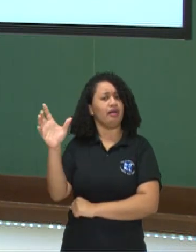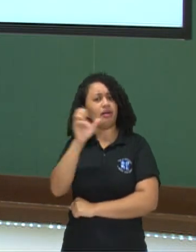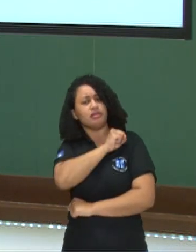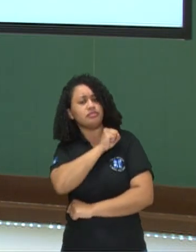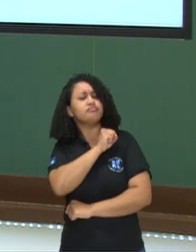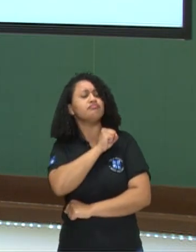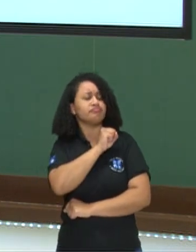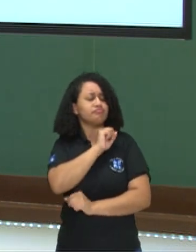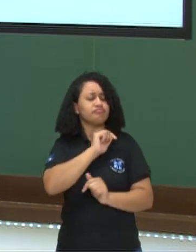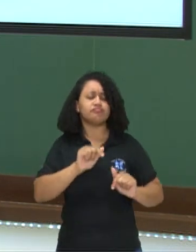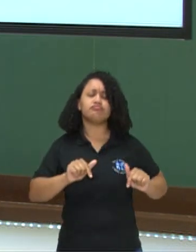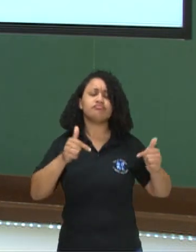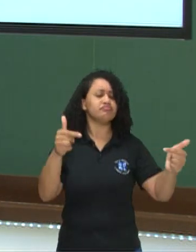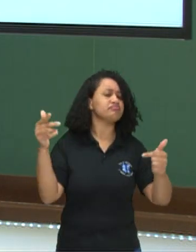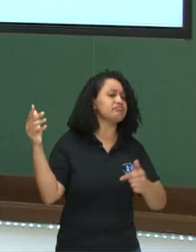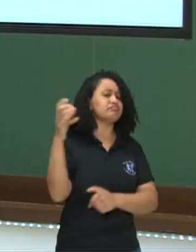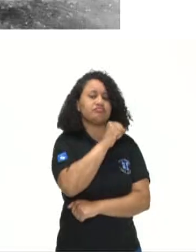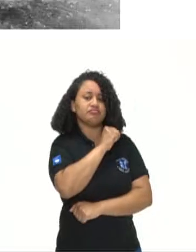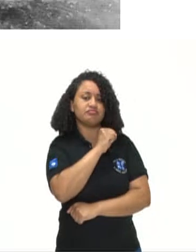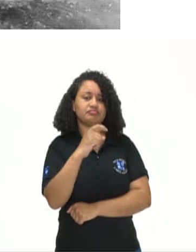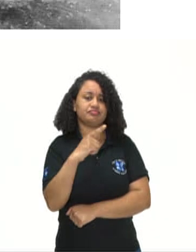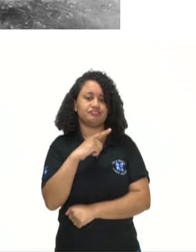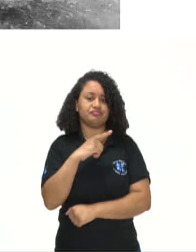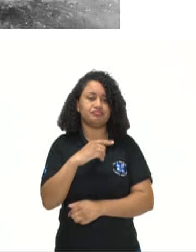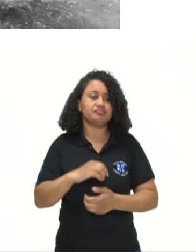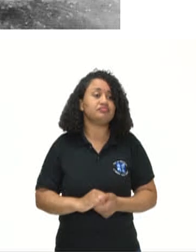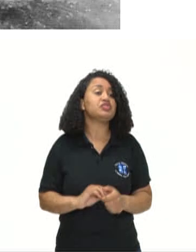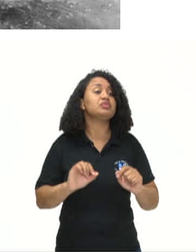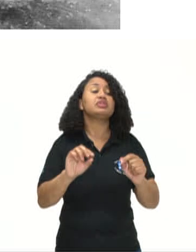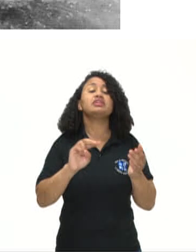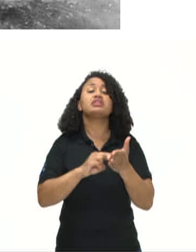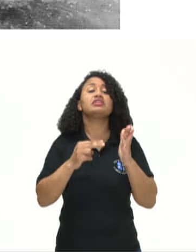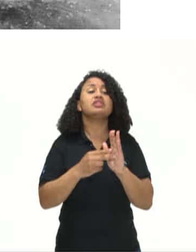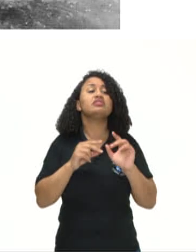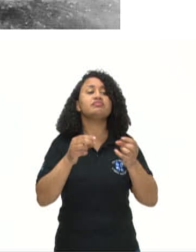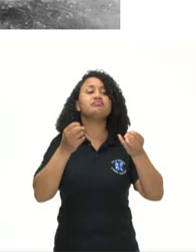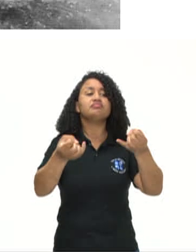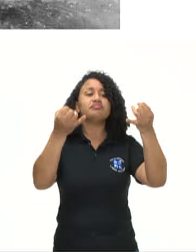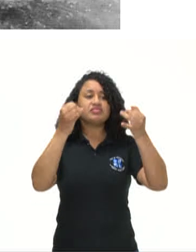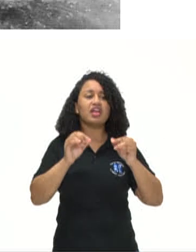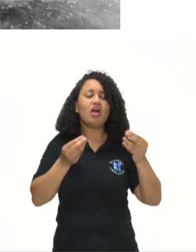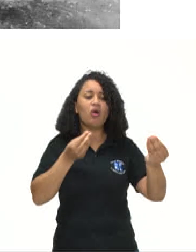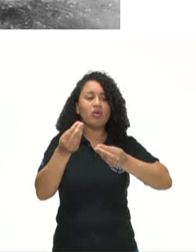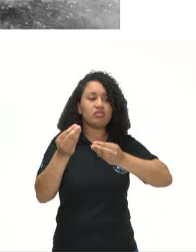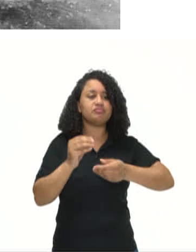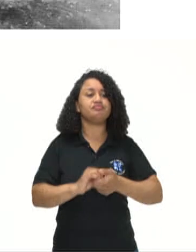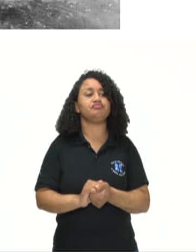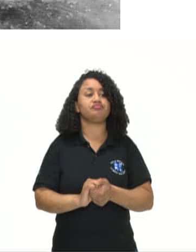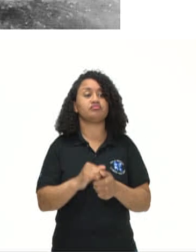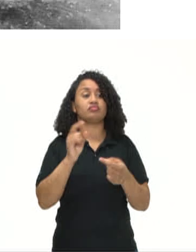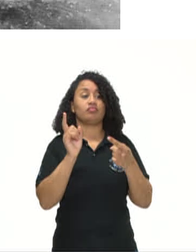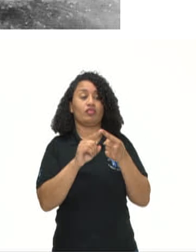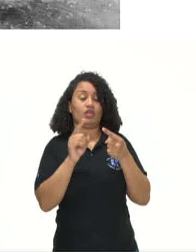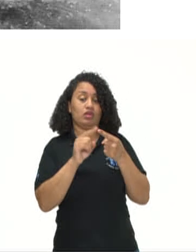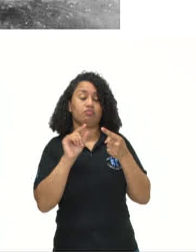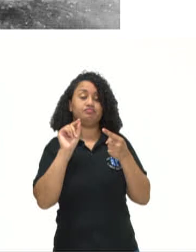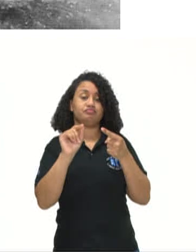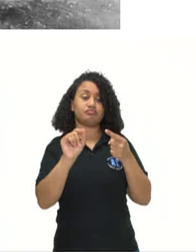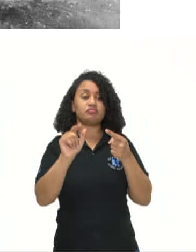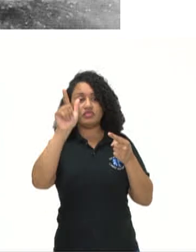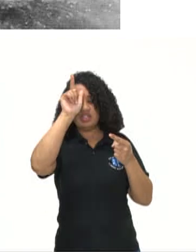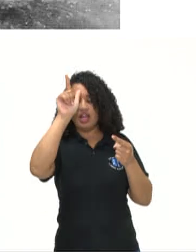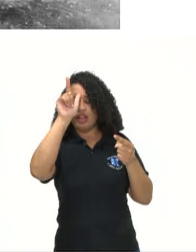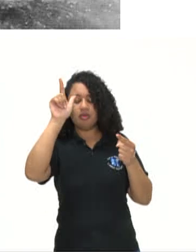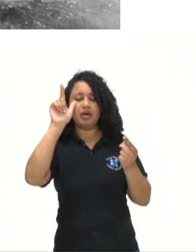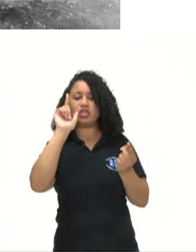muito rápidas. O que é essa Blitzkrieg, então? Vamos falar um pouquinho sobre ela. Primeiro, a Alemanha inverteu